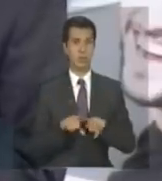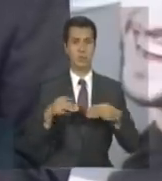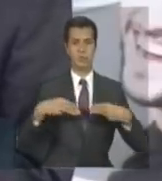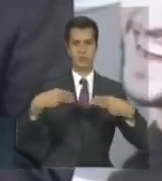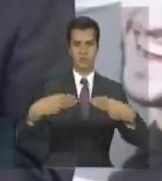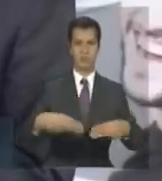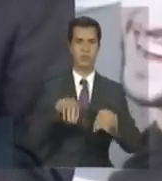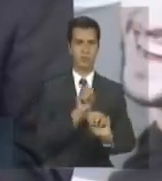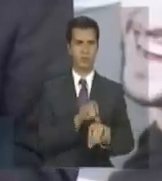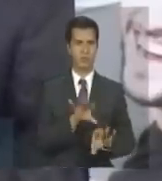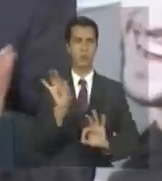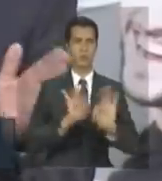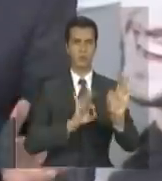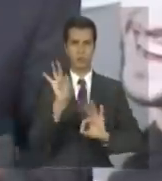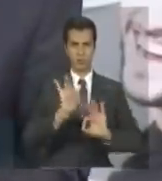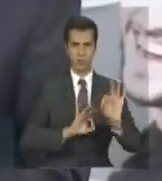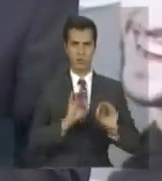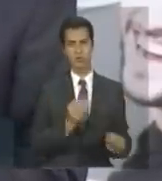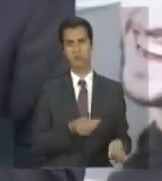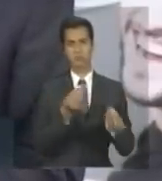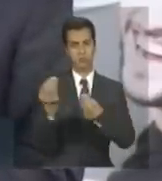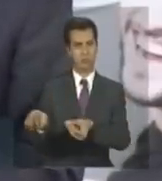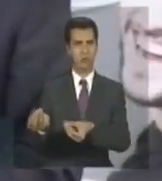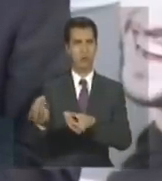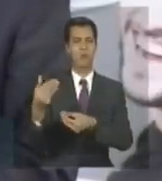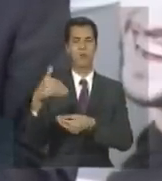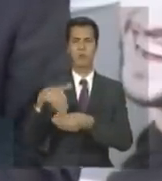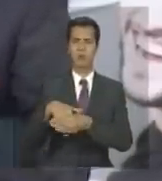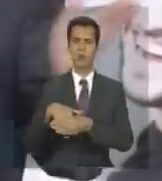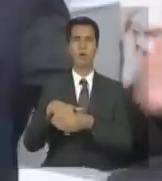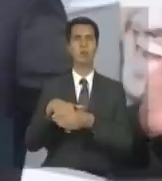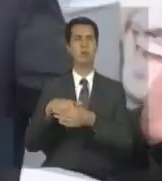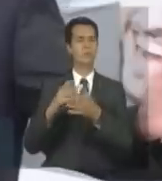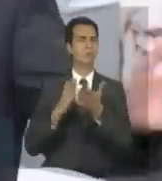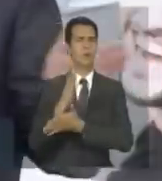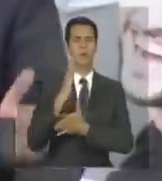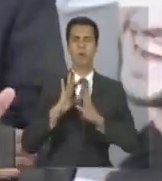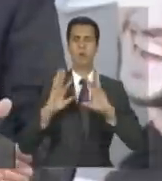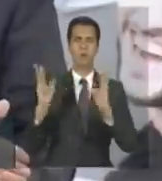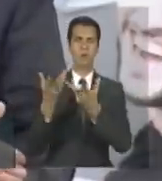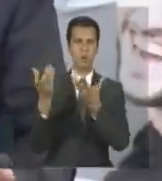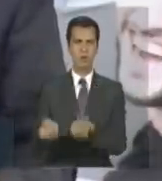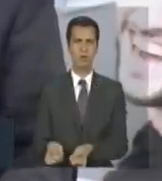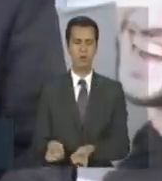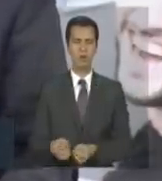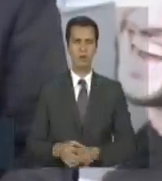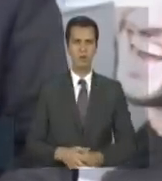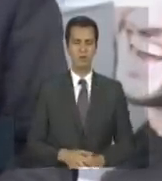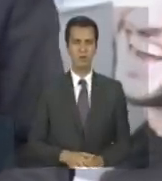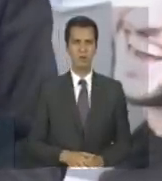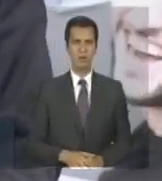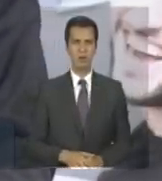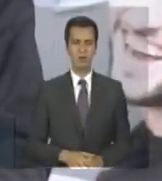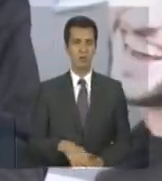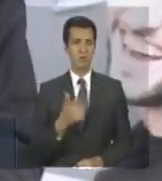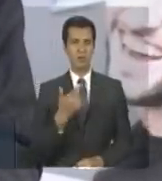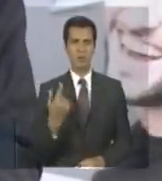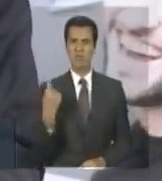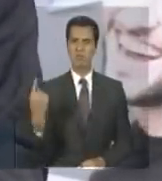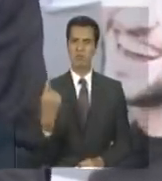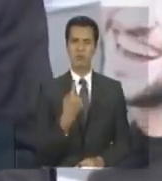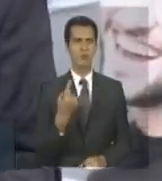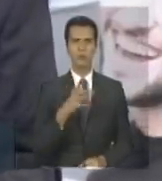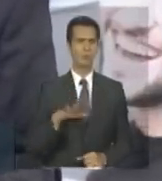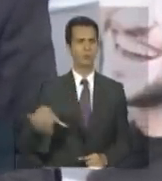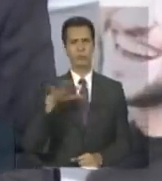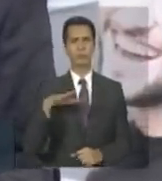dezenas, foi a voto nominal. Raramente, a não ser que o regimento exigisse, porque havia uma compreensão de que